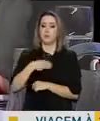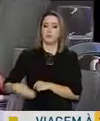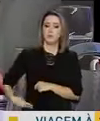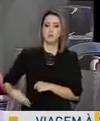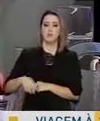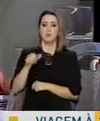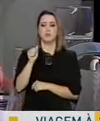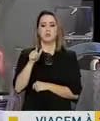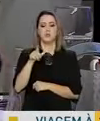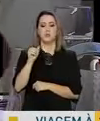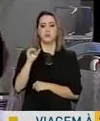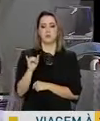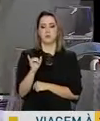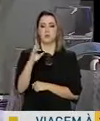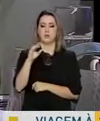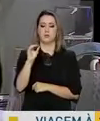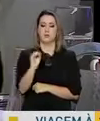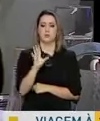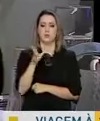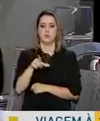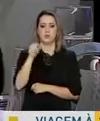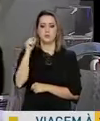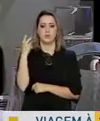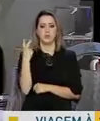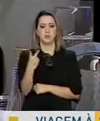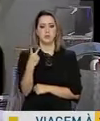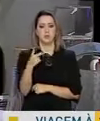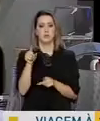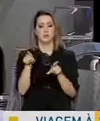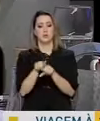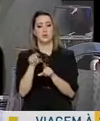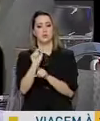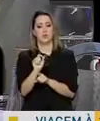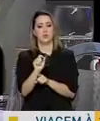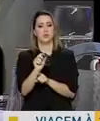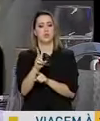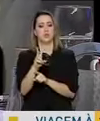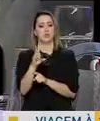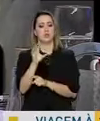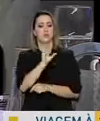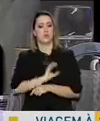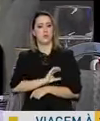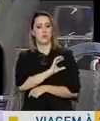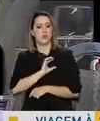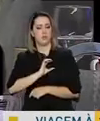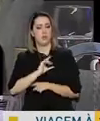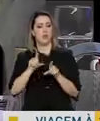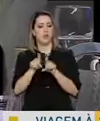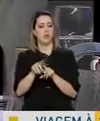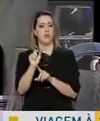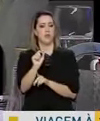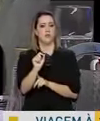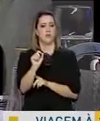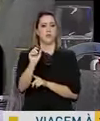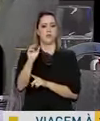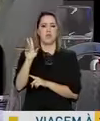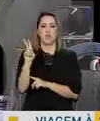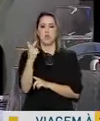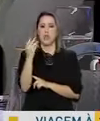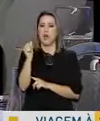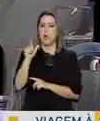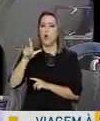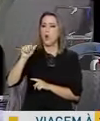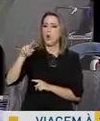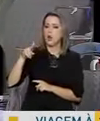escolhemos dois consulados brasileiros para iniciar o programa, Vancouver e Amsterdã. E até, se me permitem, eu proponho